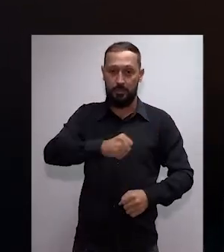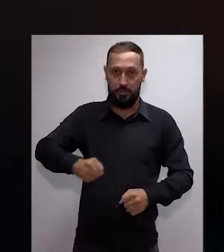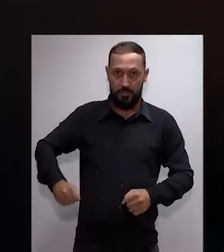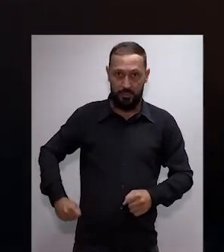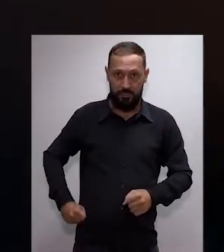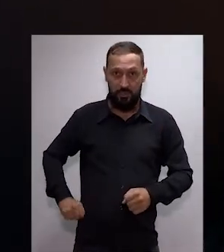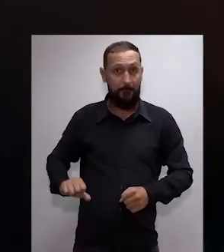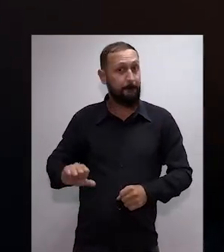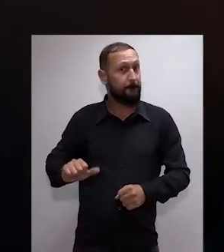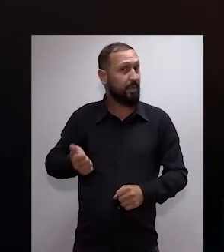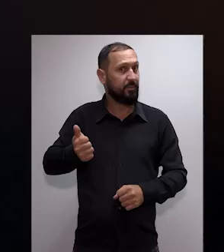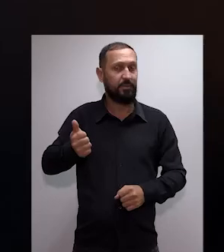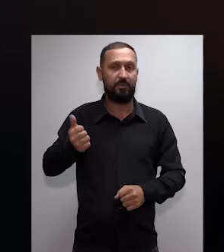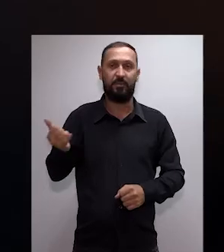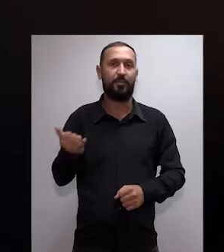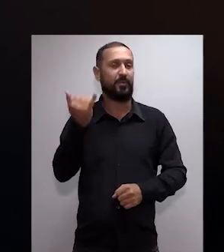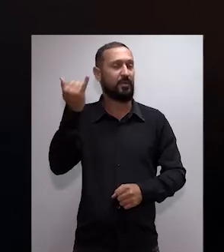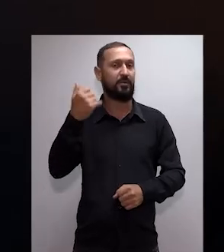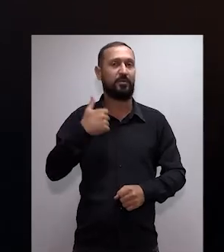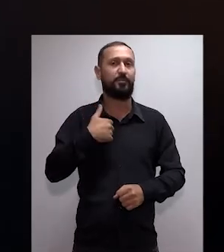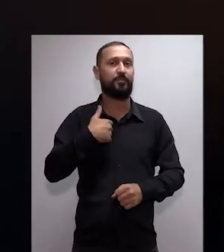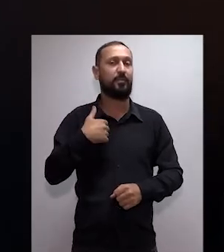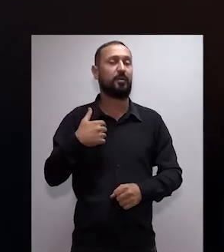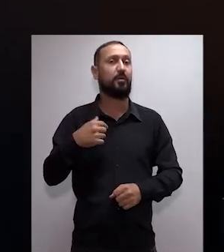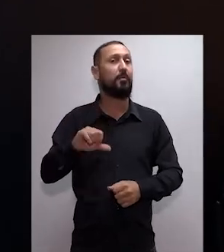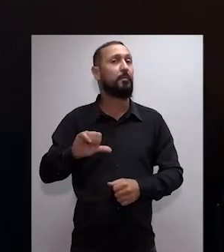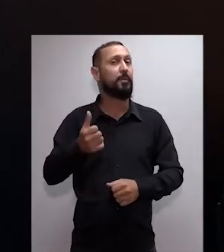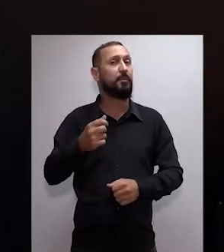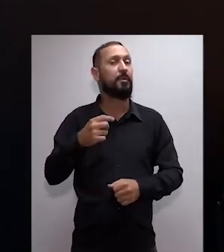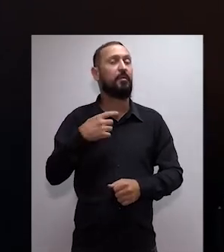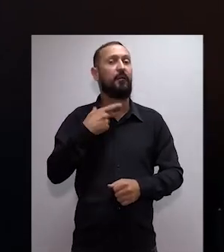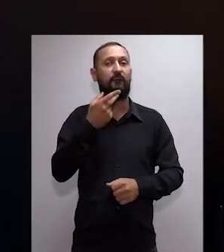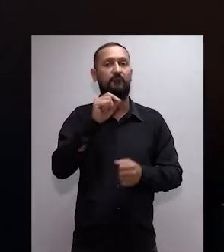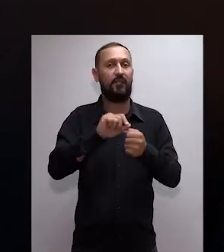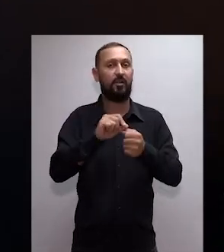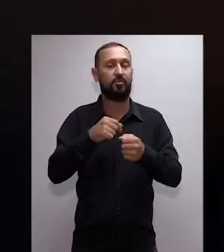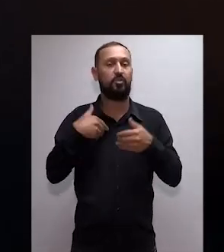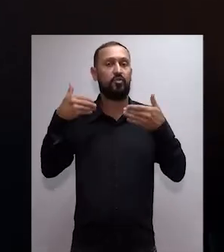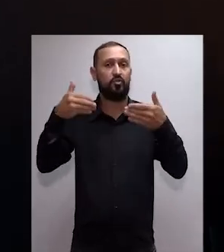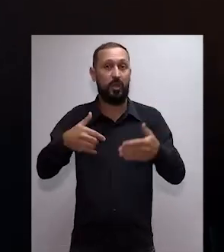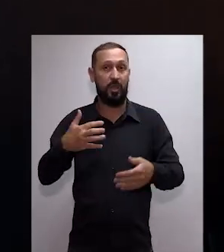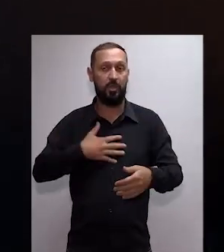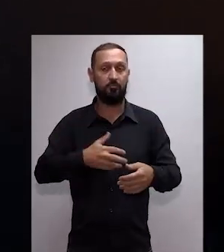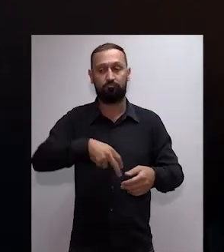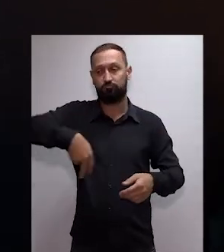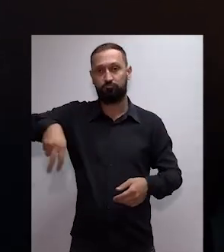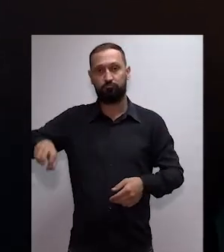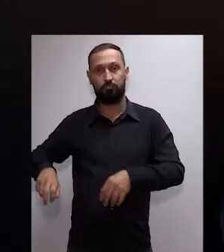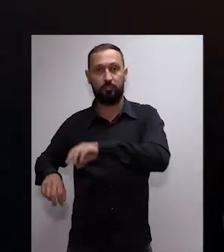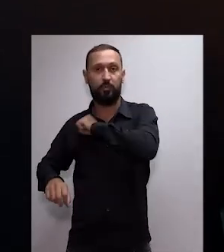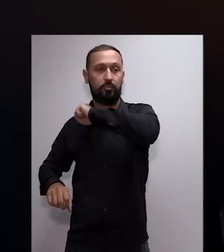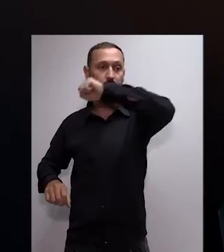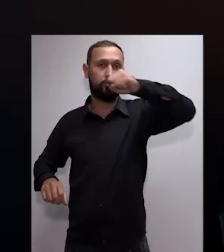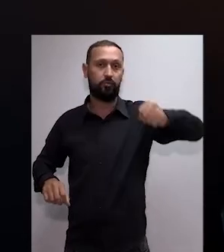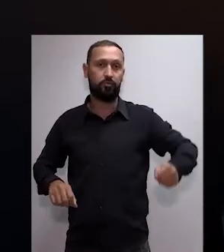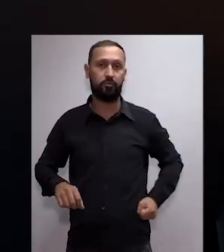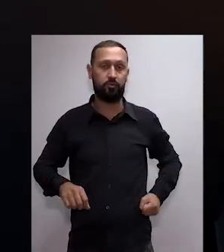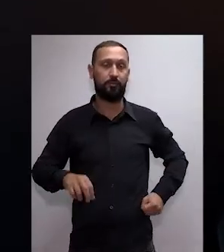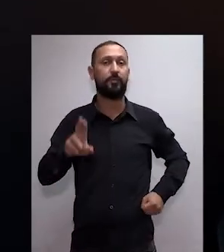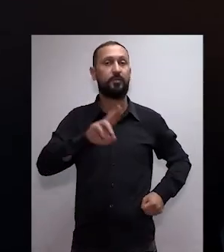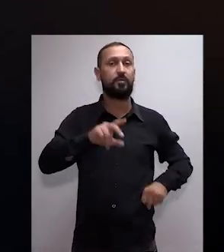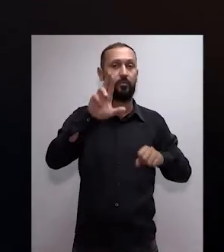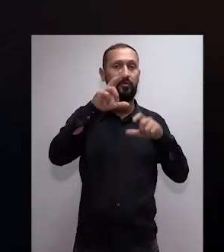que é o principal. É a primeira coisa a se fazer. A primeira coisa que eu também faço, eu já chego e coloco o cinto de segurança. Se estamos de